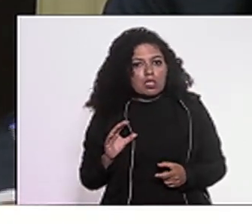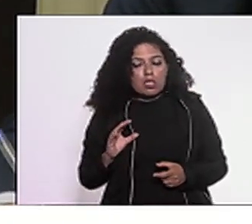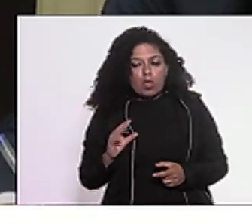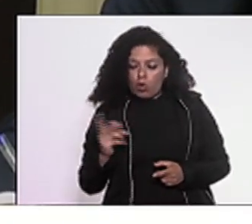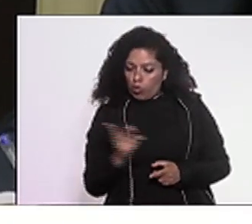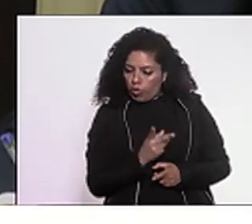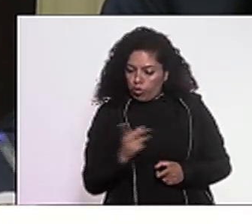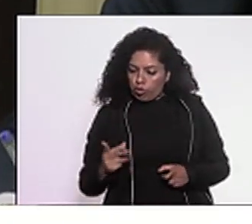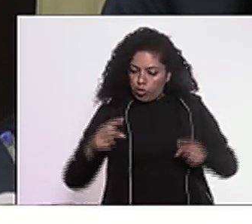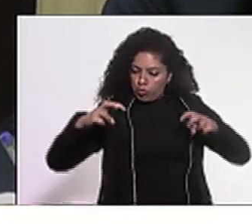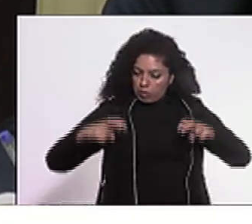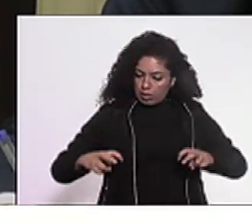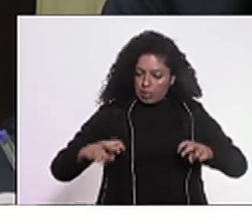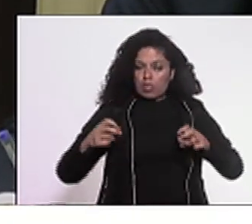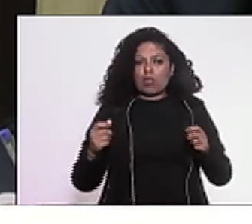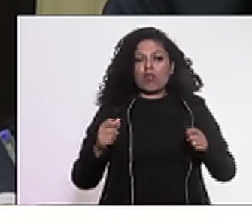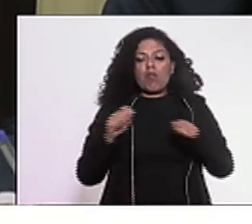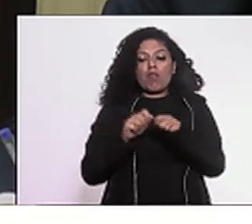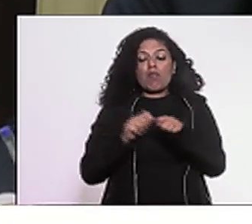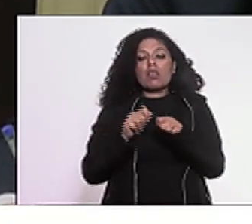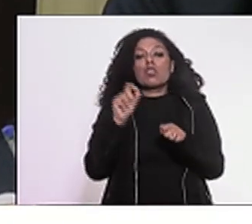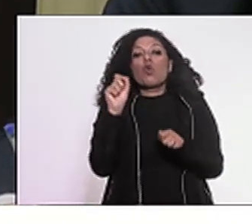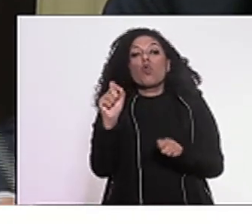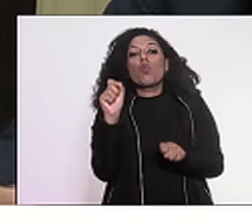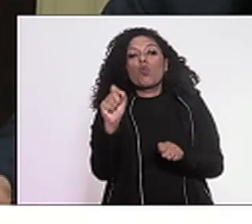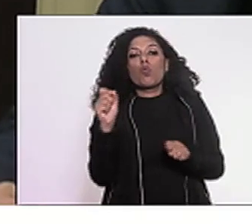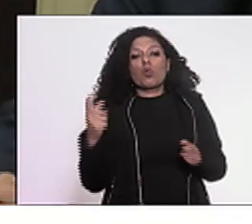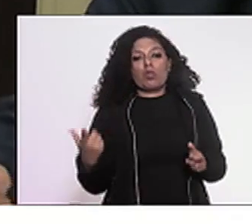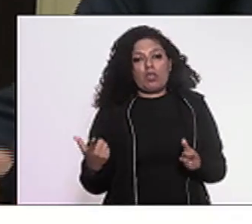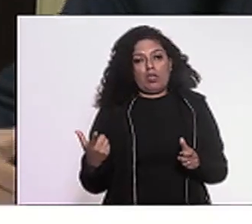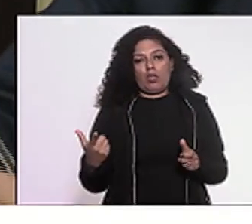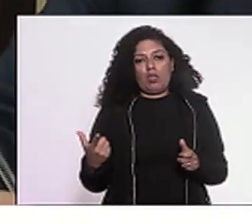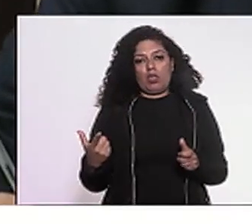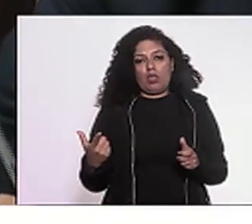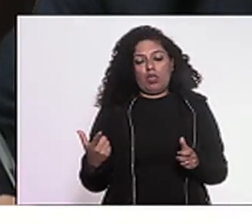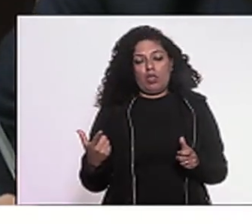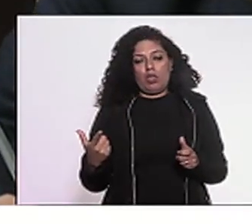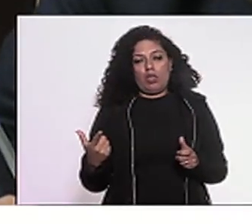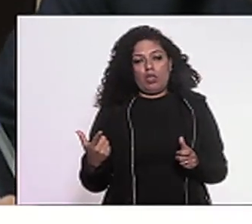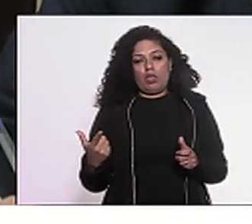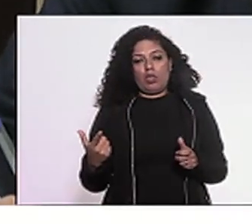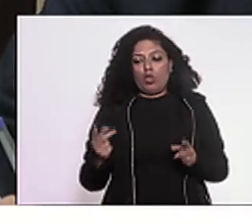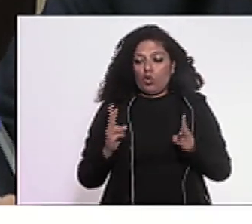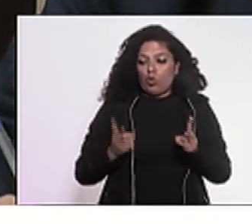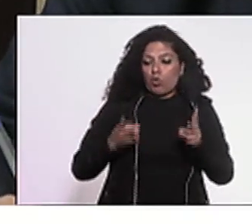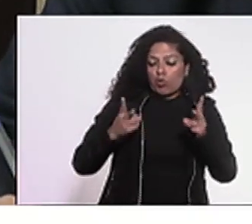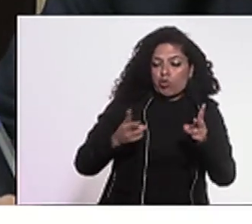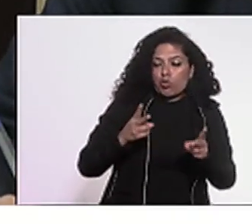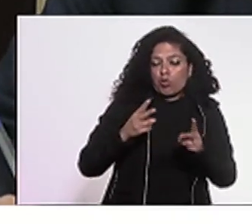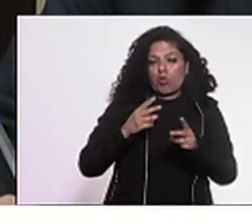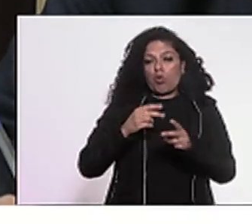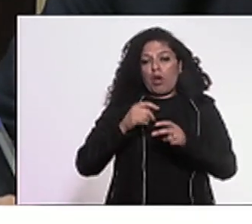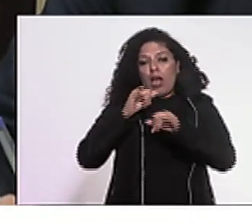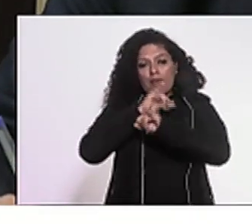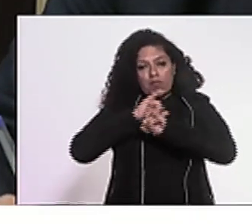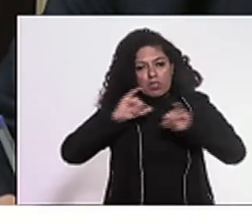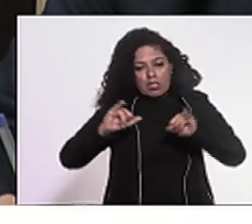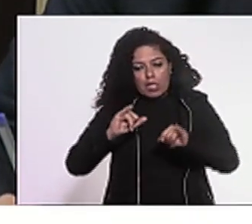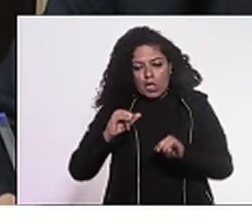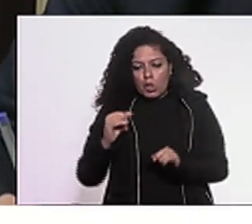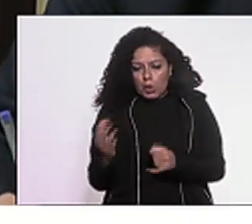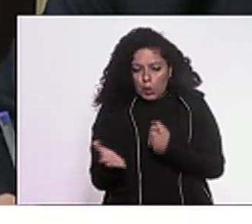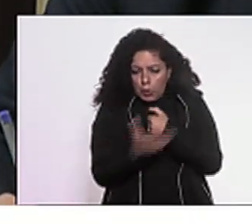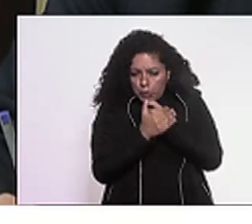conciliadora? Como é que vai ser feito? Conciliam as partes, não conciliam? Mantêm o anonimato? Foi o que o